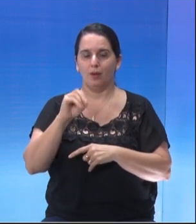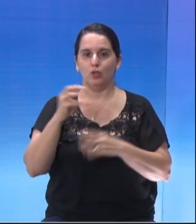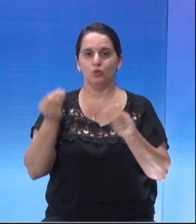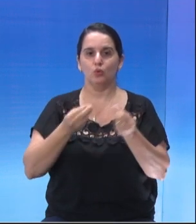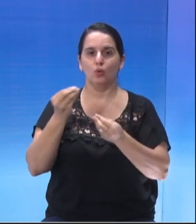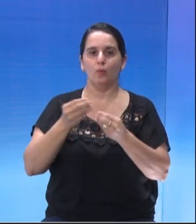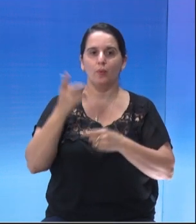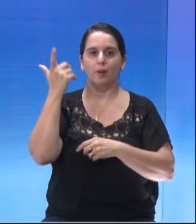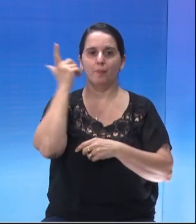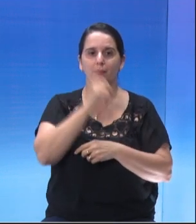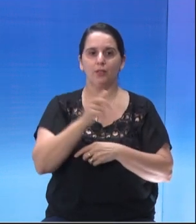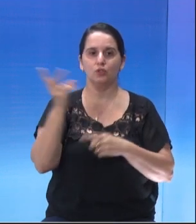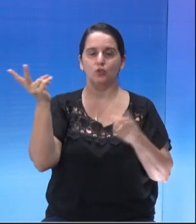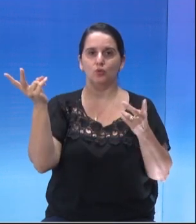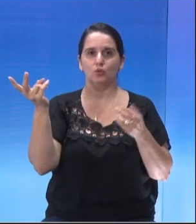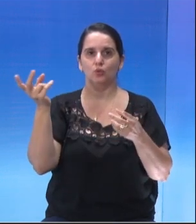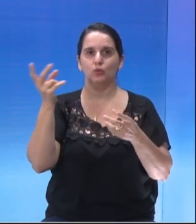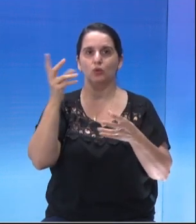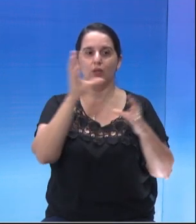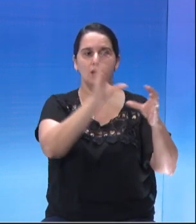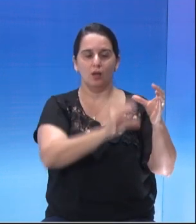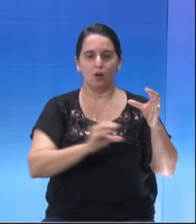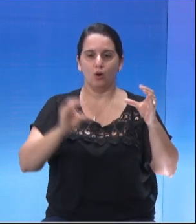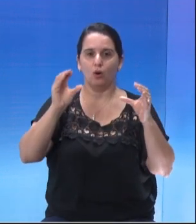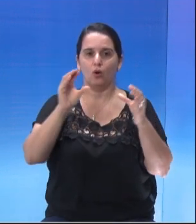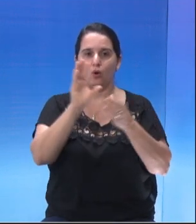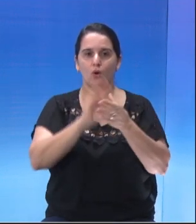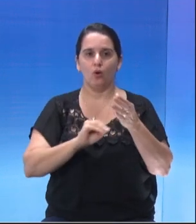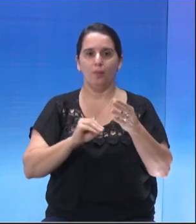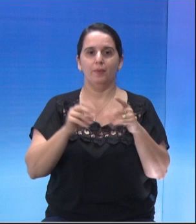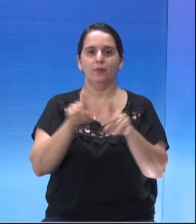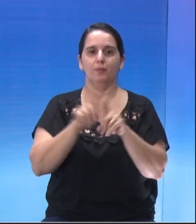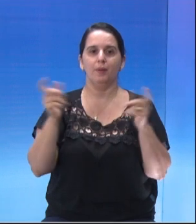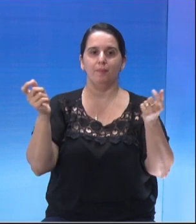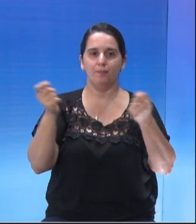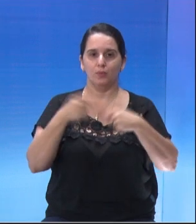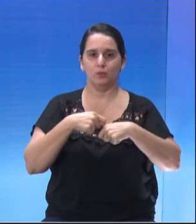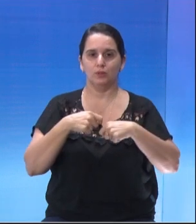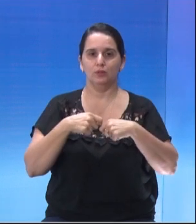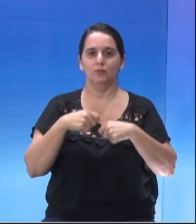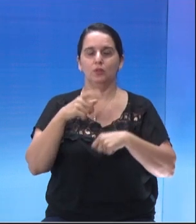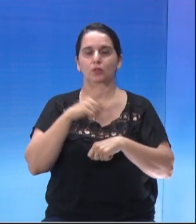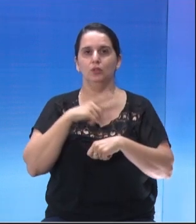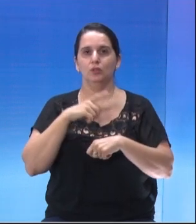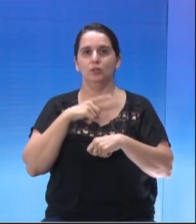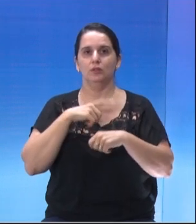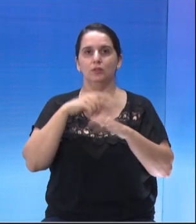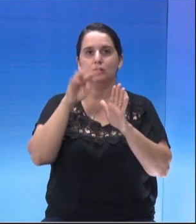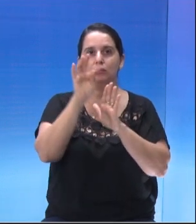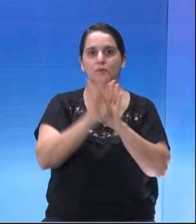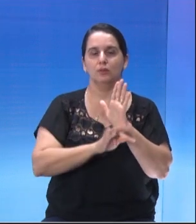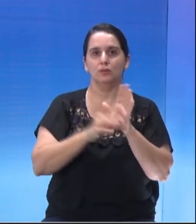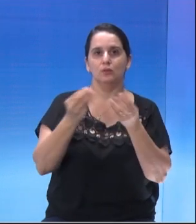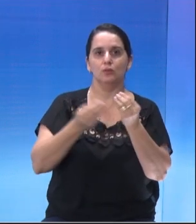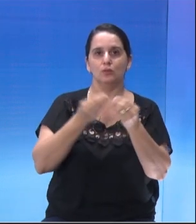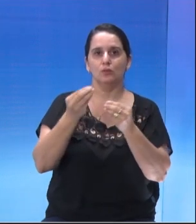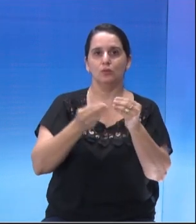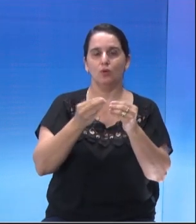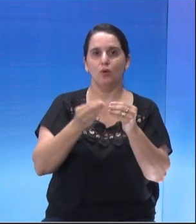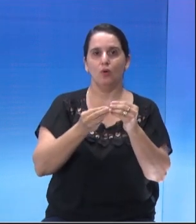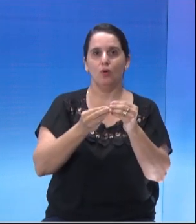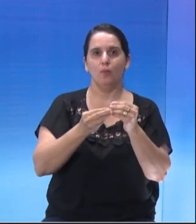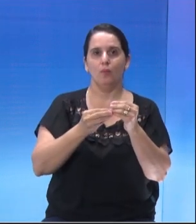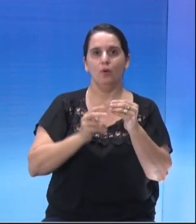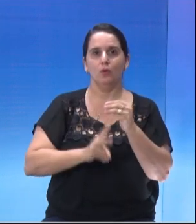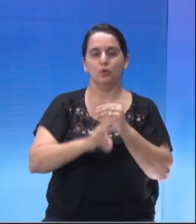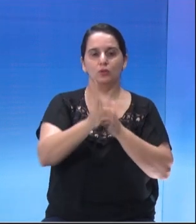de detectar trechos contínuos e fragmentados. Isso é possível pelo fato de o texto ser considerado como uma sequência de